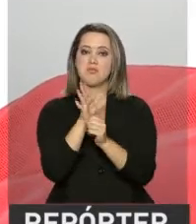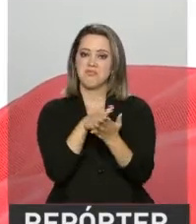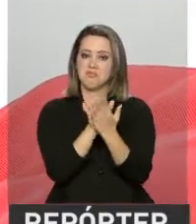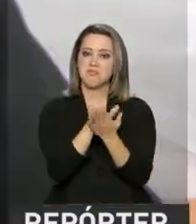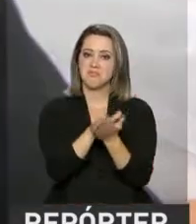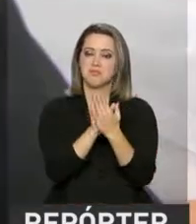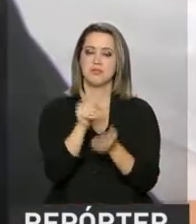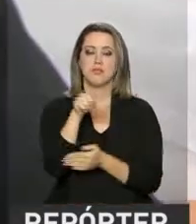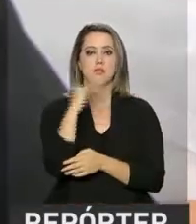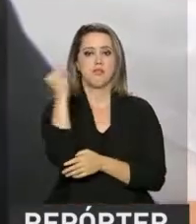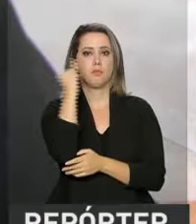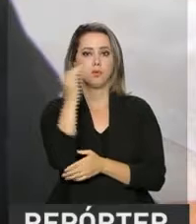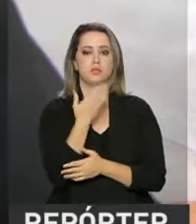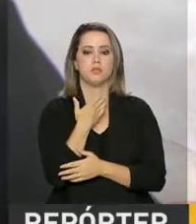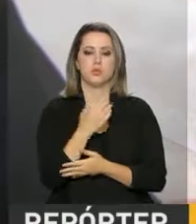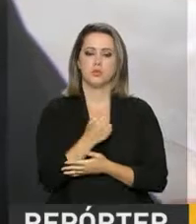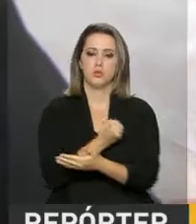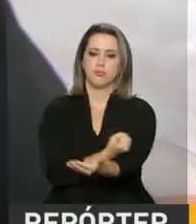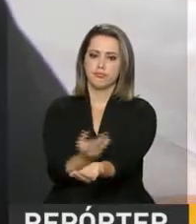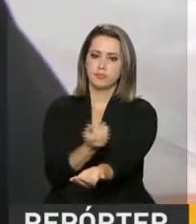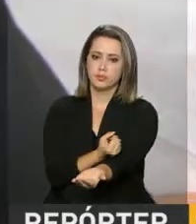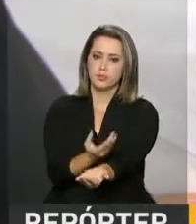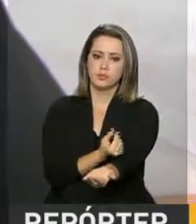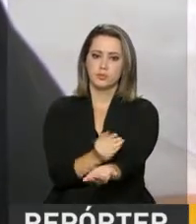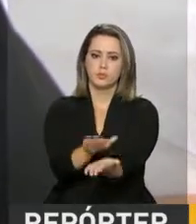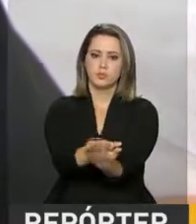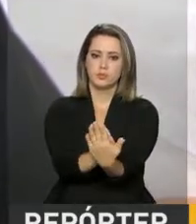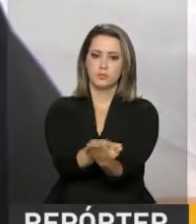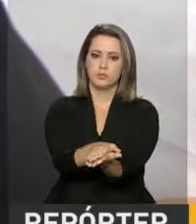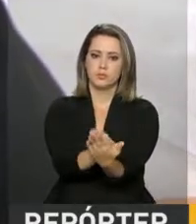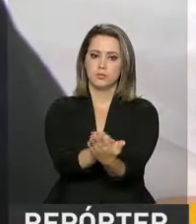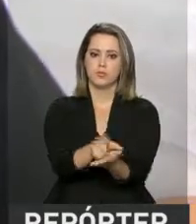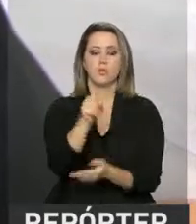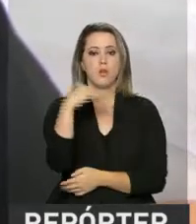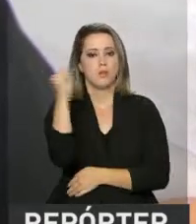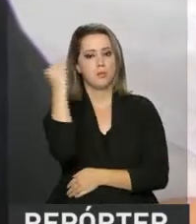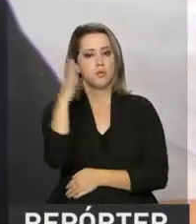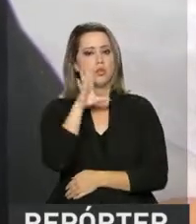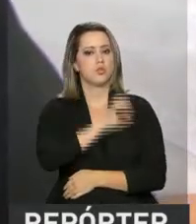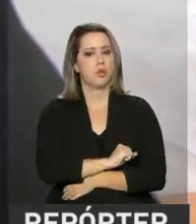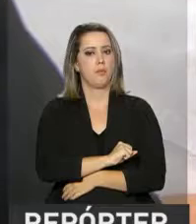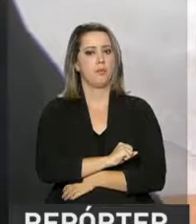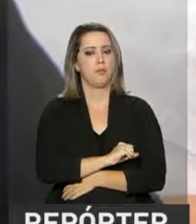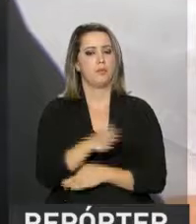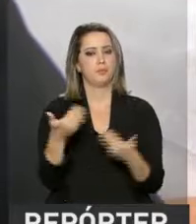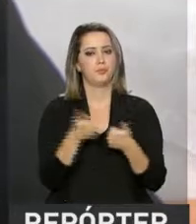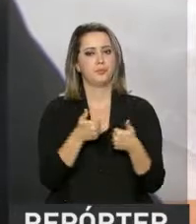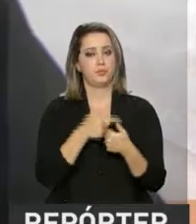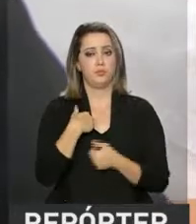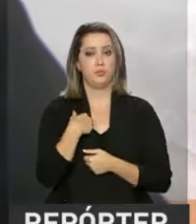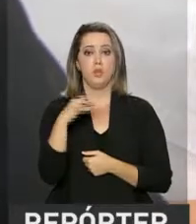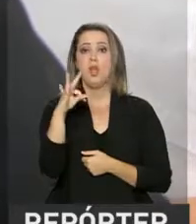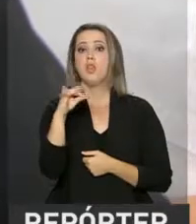por voz ou vídeo a questão de doar é uma mãe medida é um gesto de amor para com o próximo e o meu